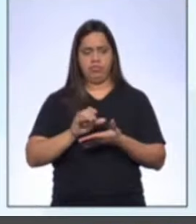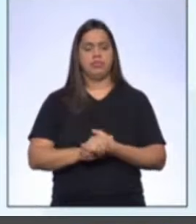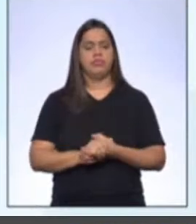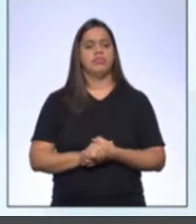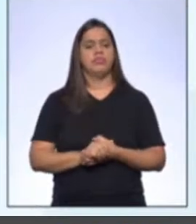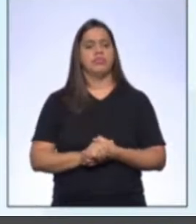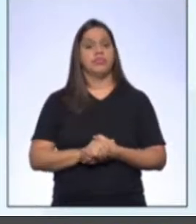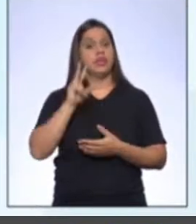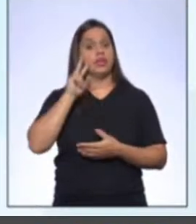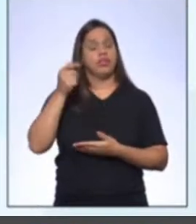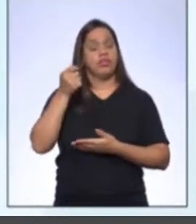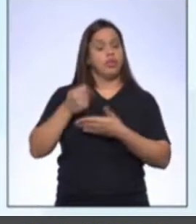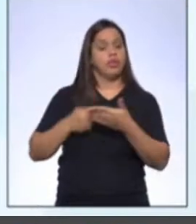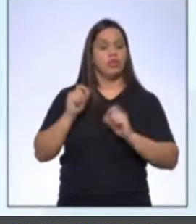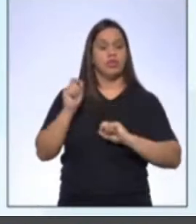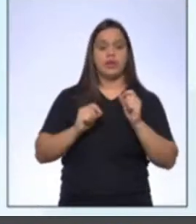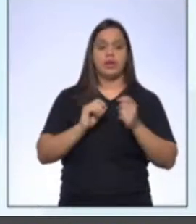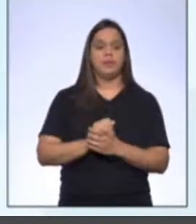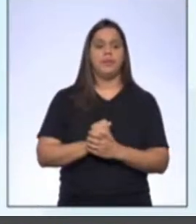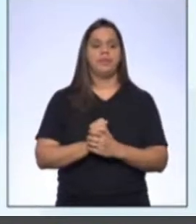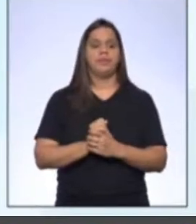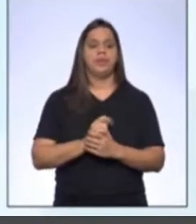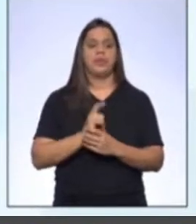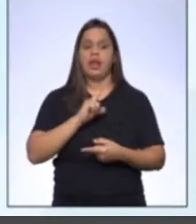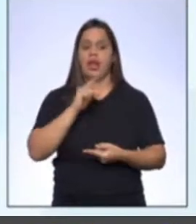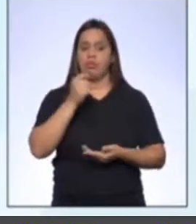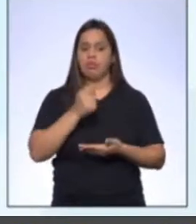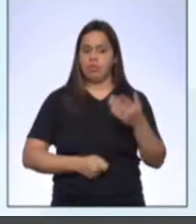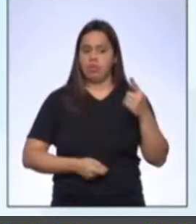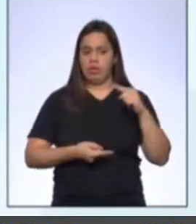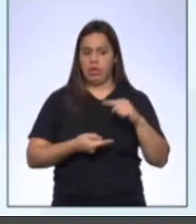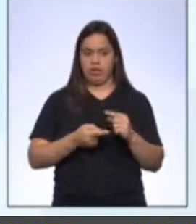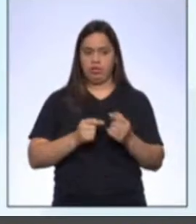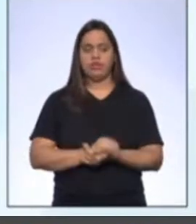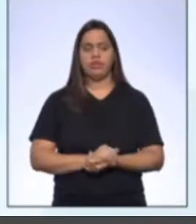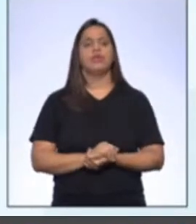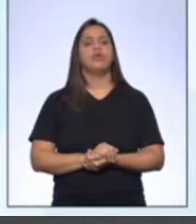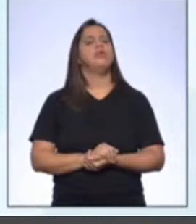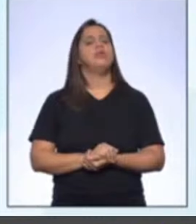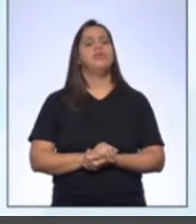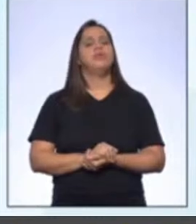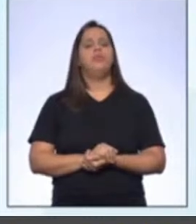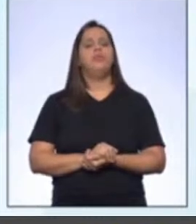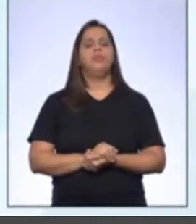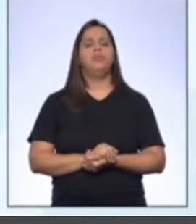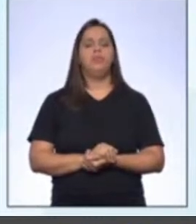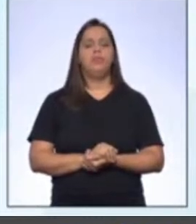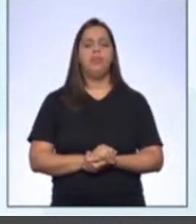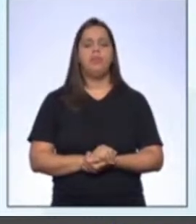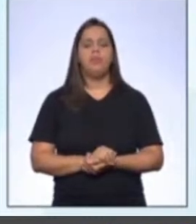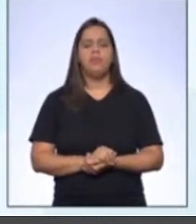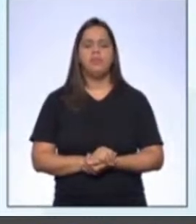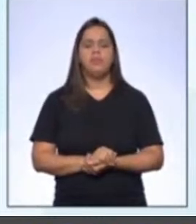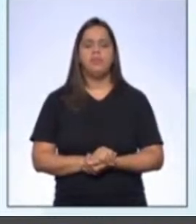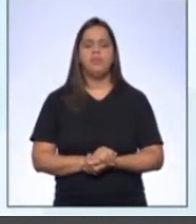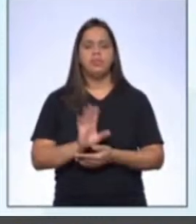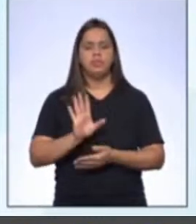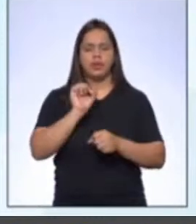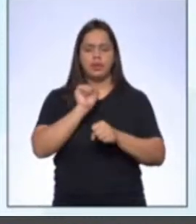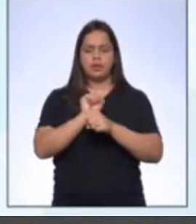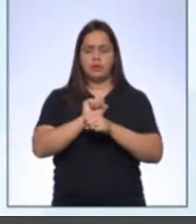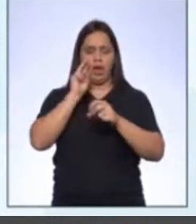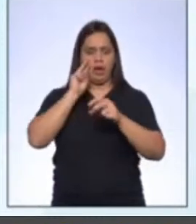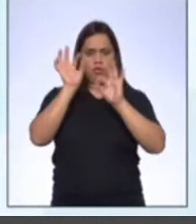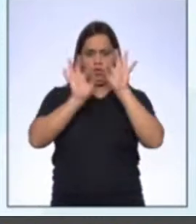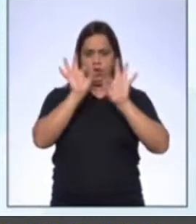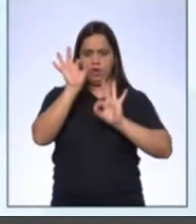Nessa daí, nós temos um textinho também. Deixa eu organizar para enxergar meu